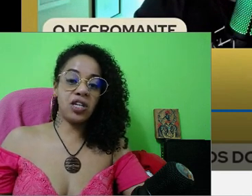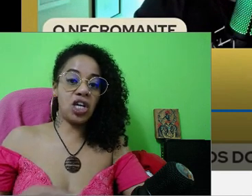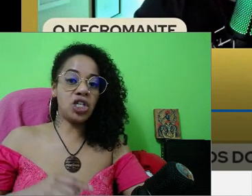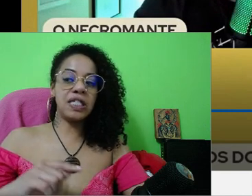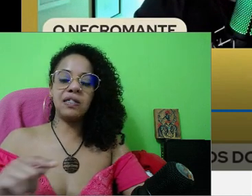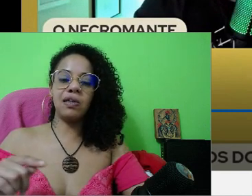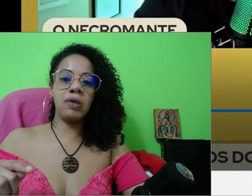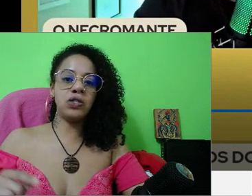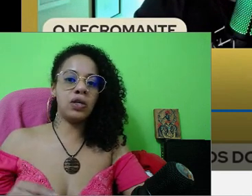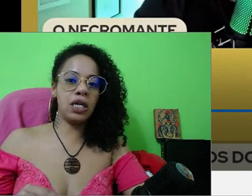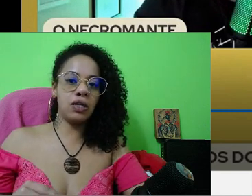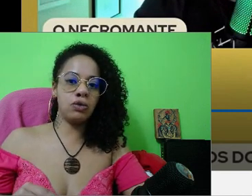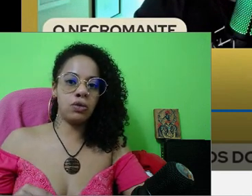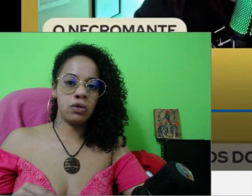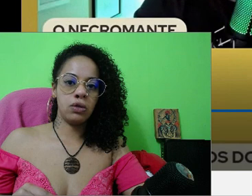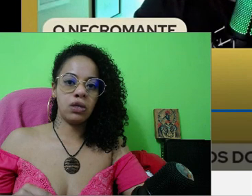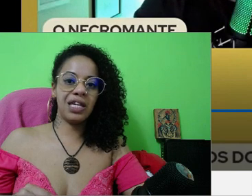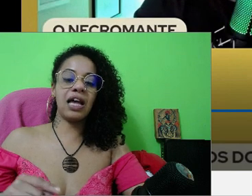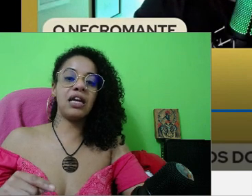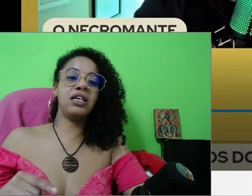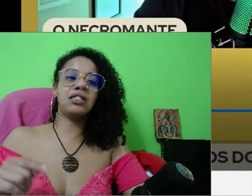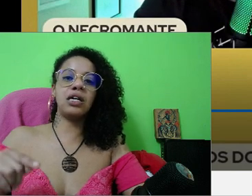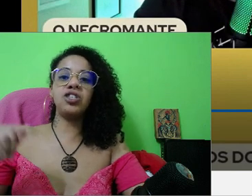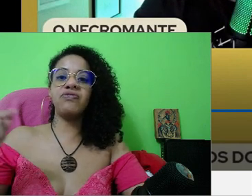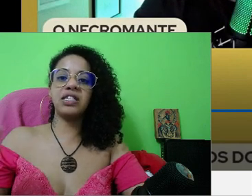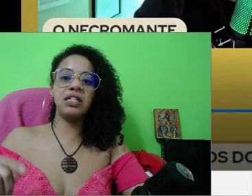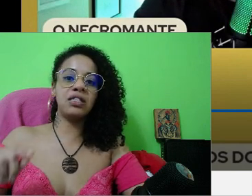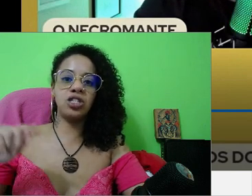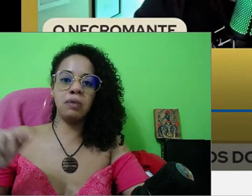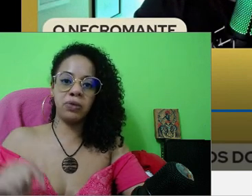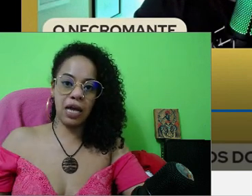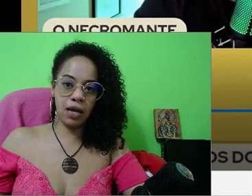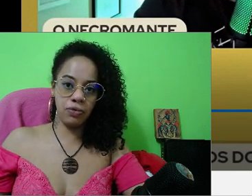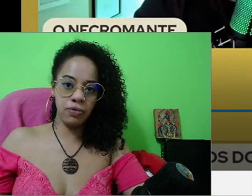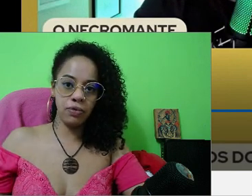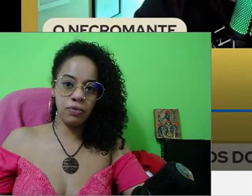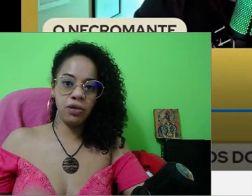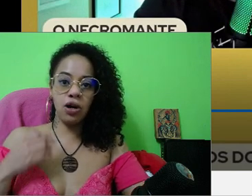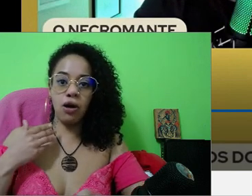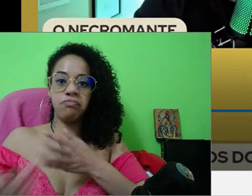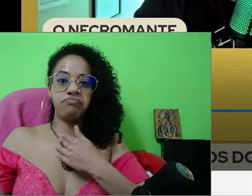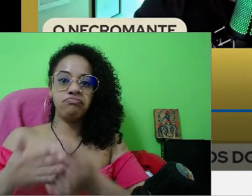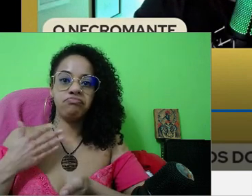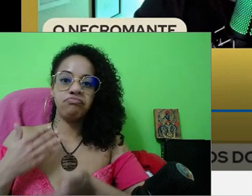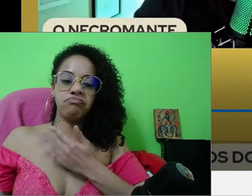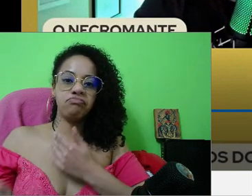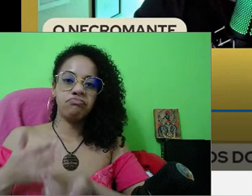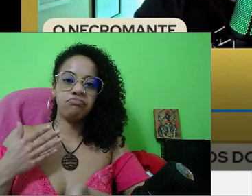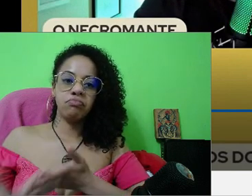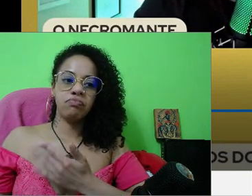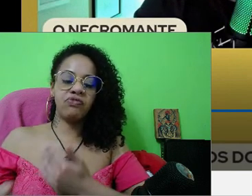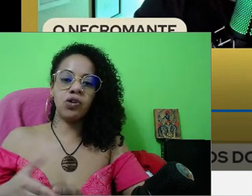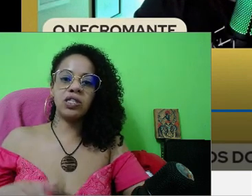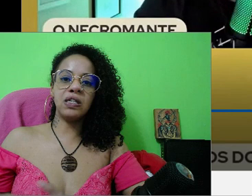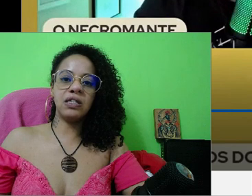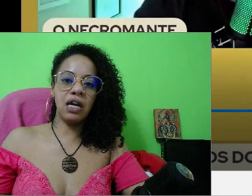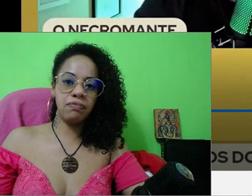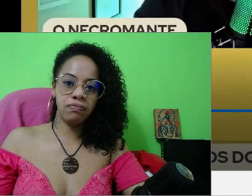tem gente que vocês estão mencionando que tá em lista de fascista de deputado e ó